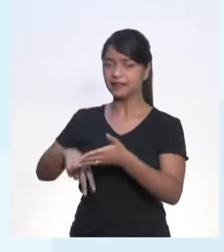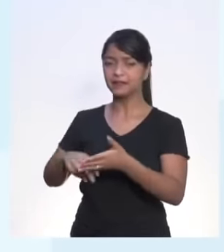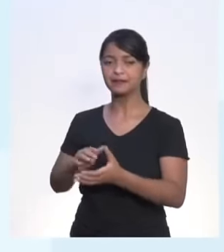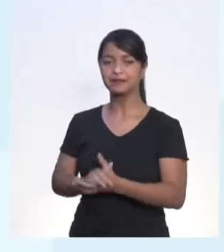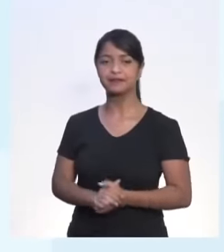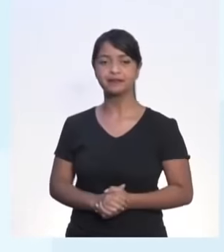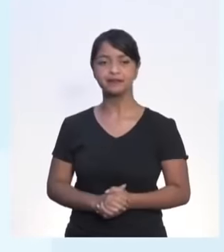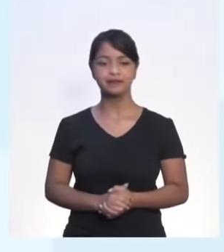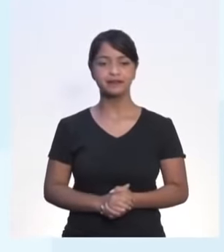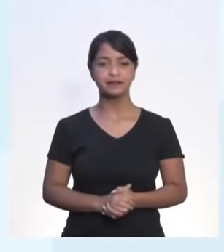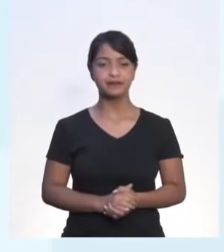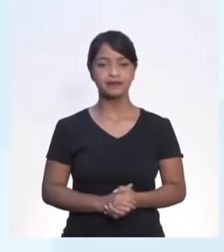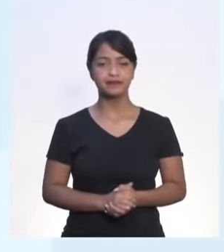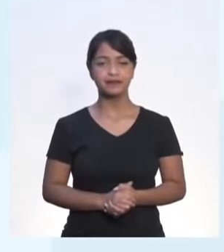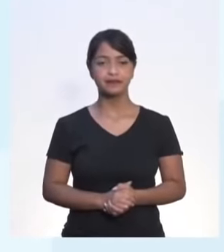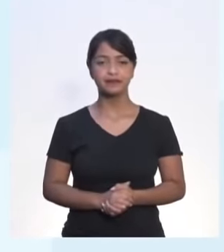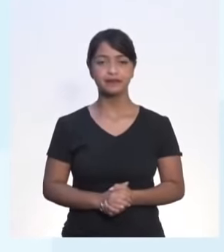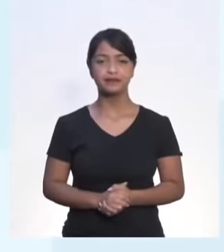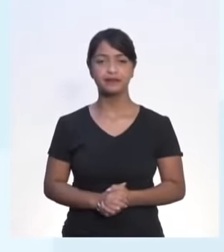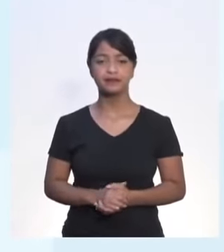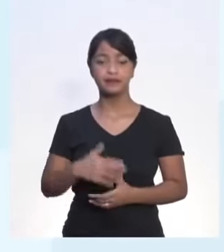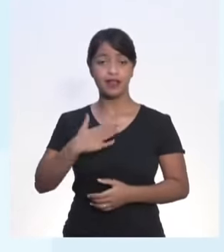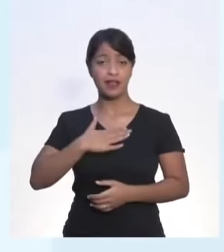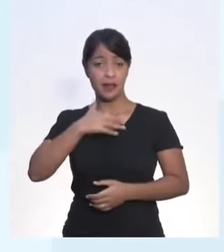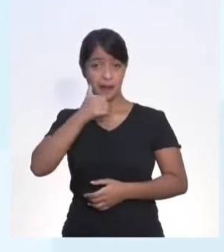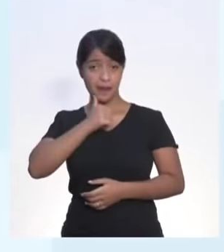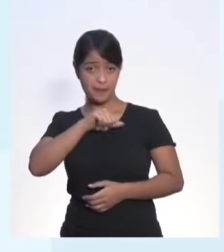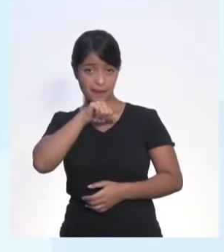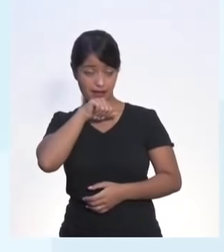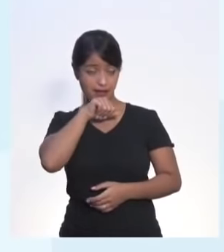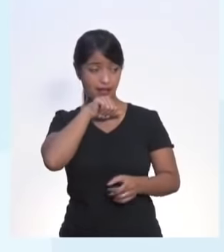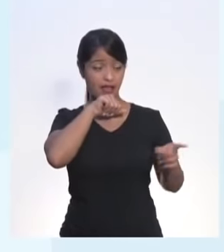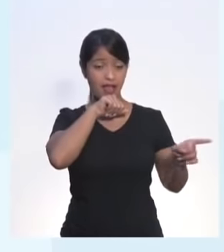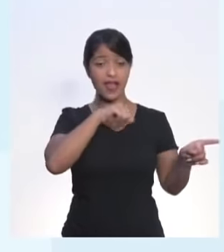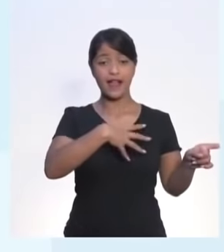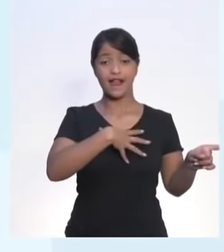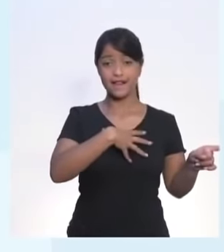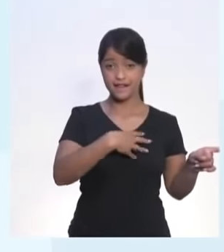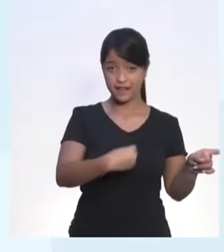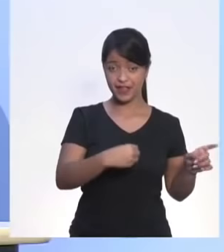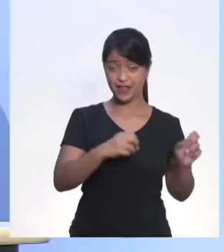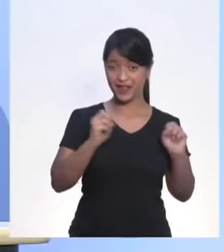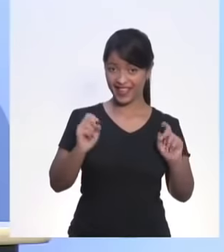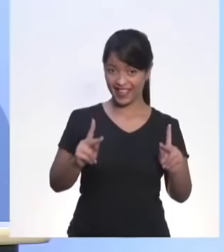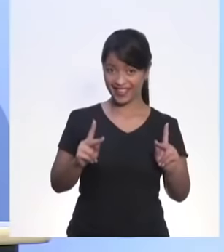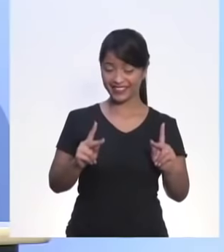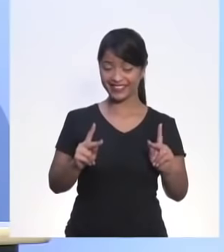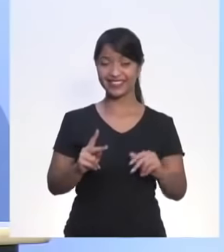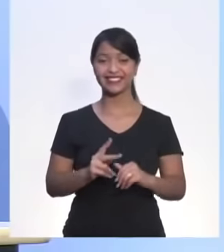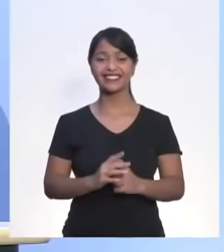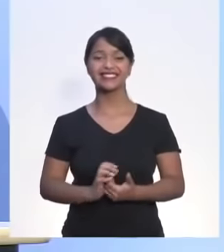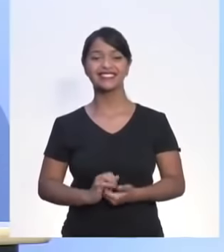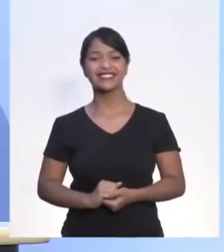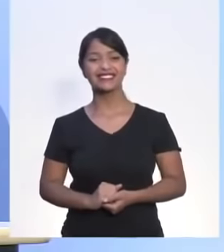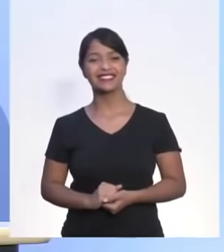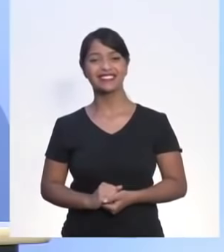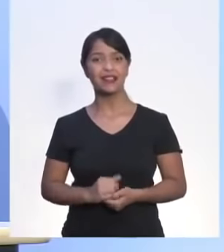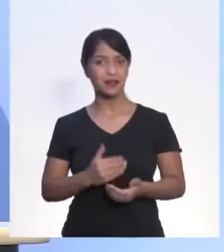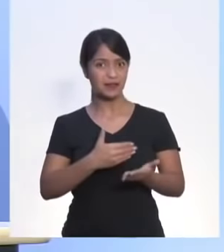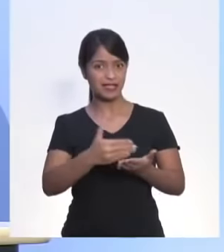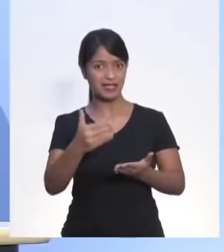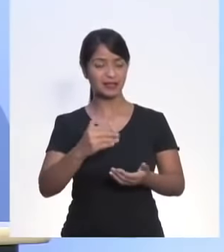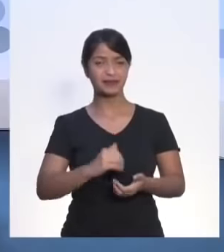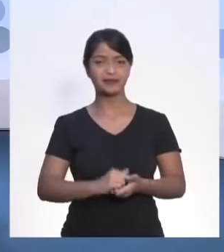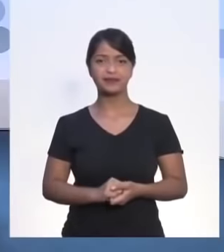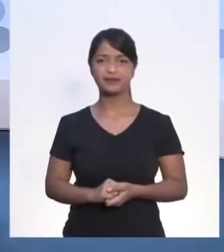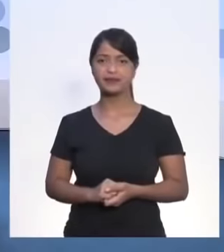para vocês. Ai, gente, olha lá, eu sou a mãe, a Dani é a filha, tá? A filha. Bora lá.